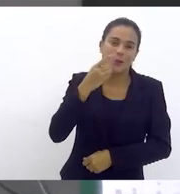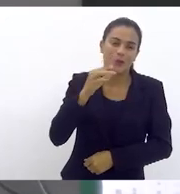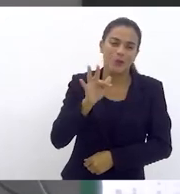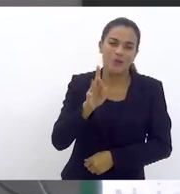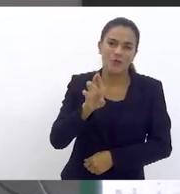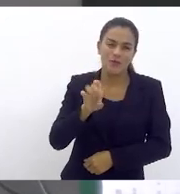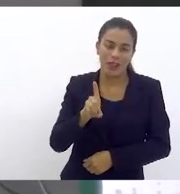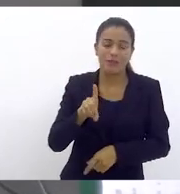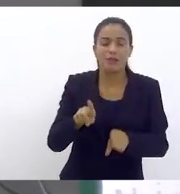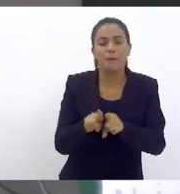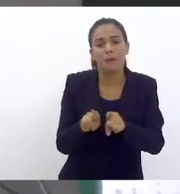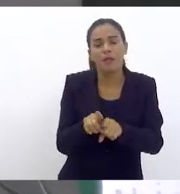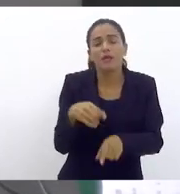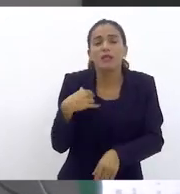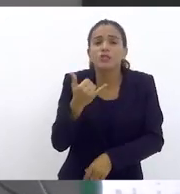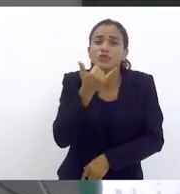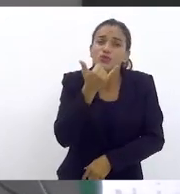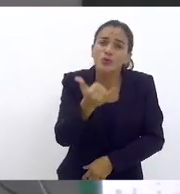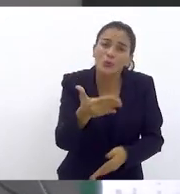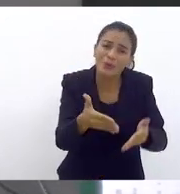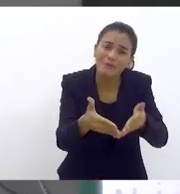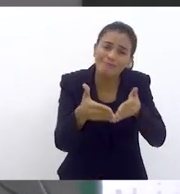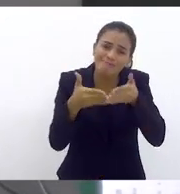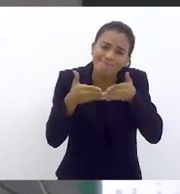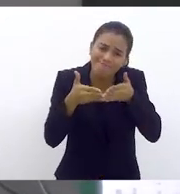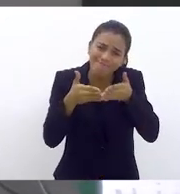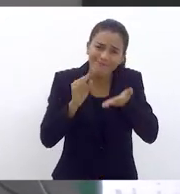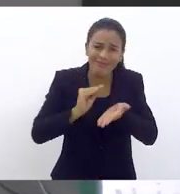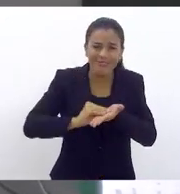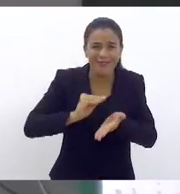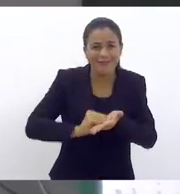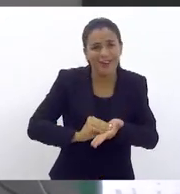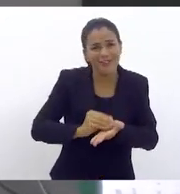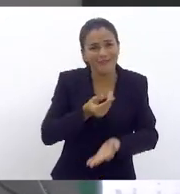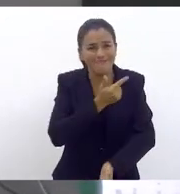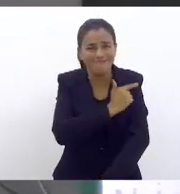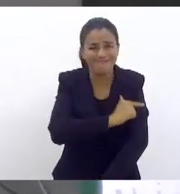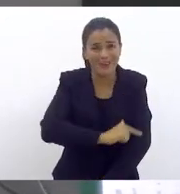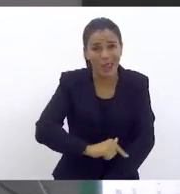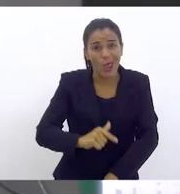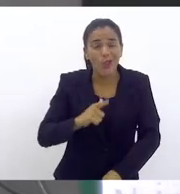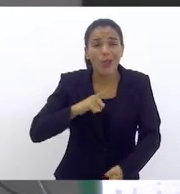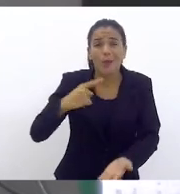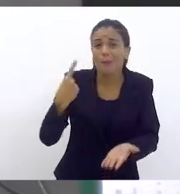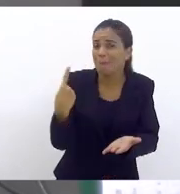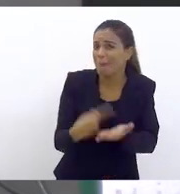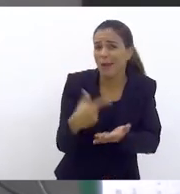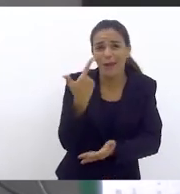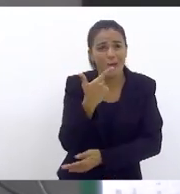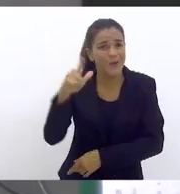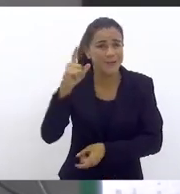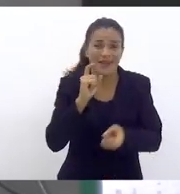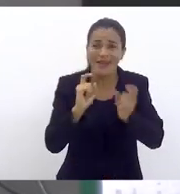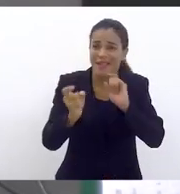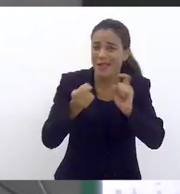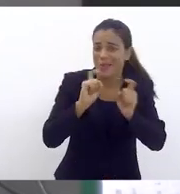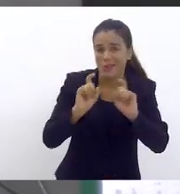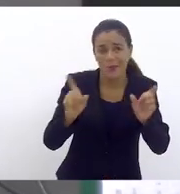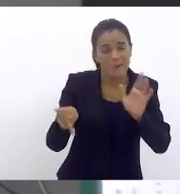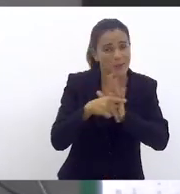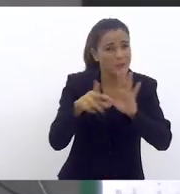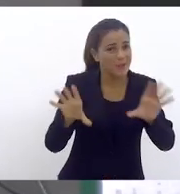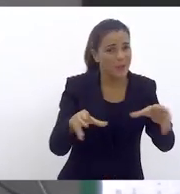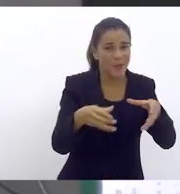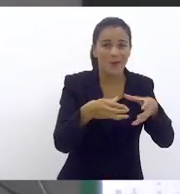pedir desculpas e licença pela me delicadeza porque agora eu vou para outra reunião de comissão que começa agora